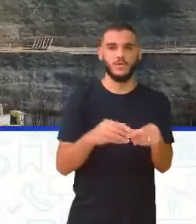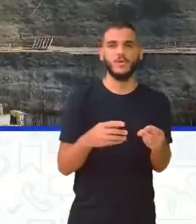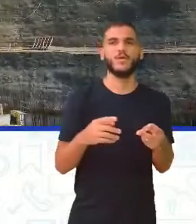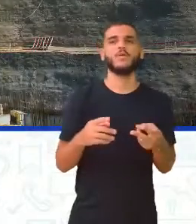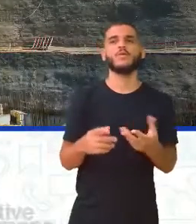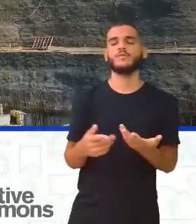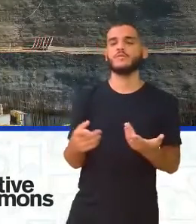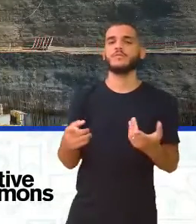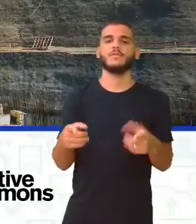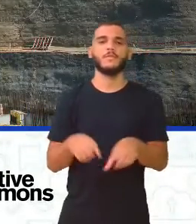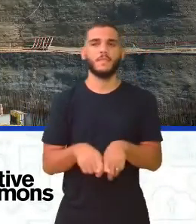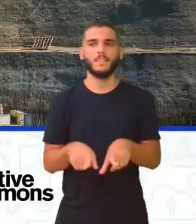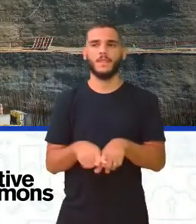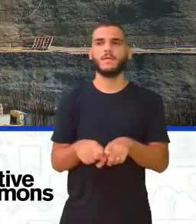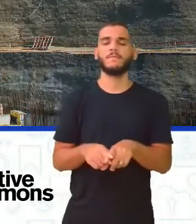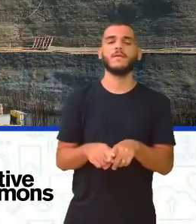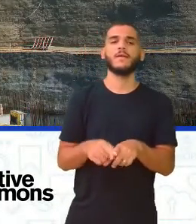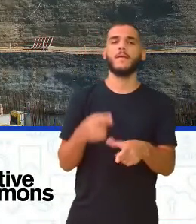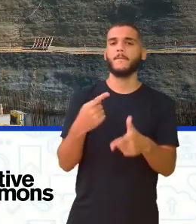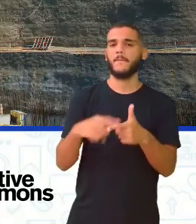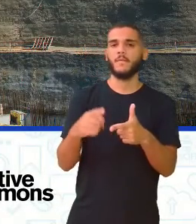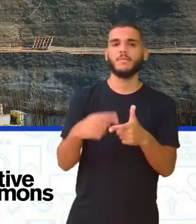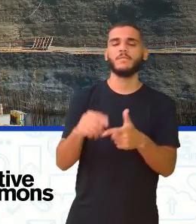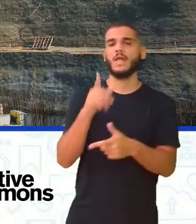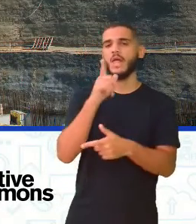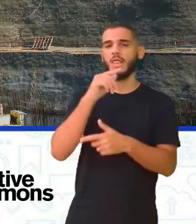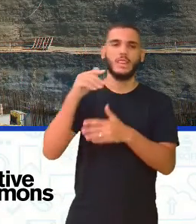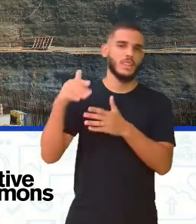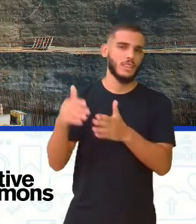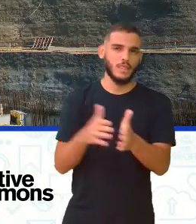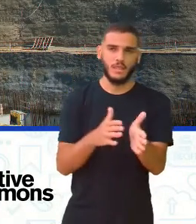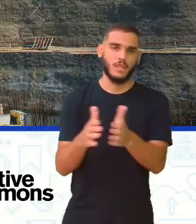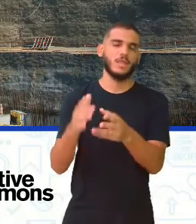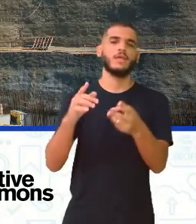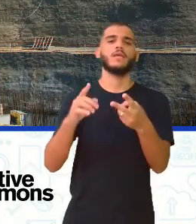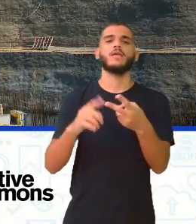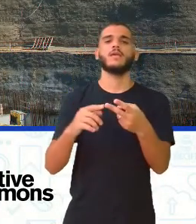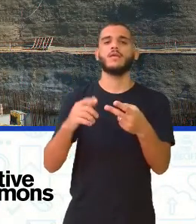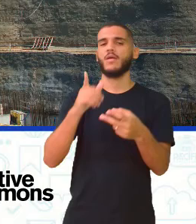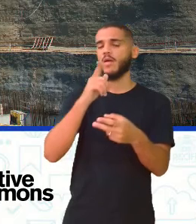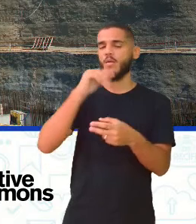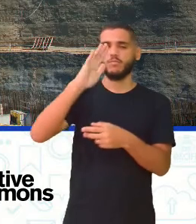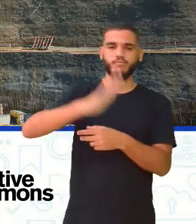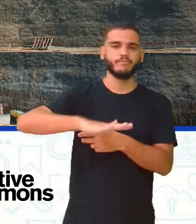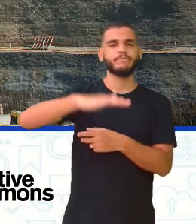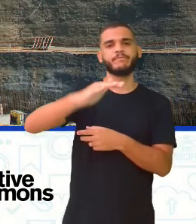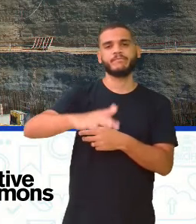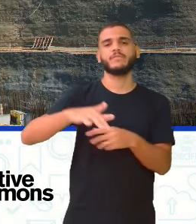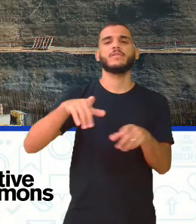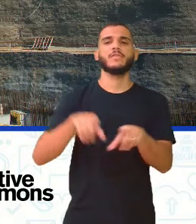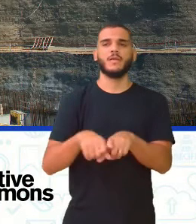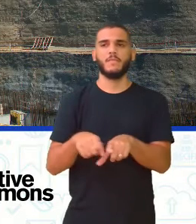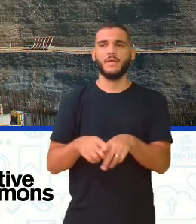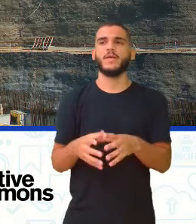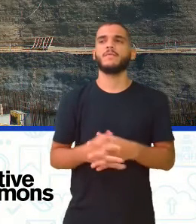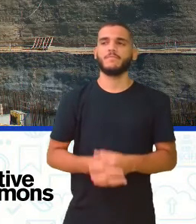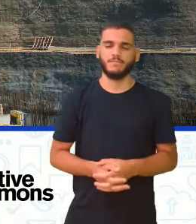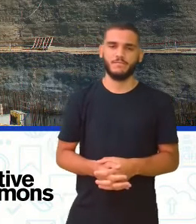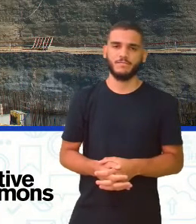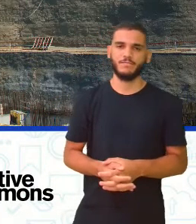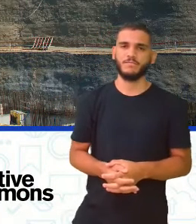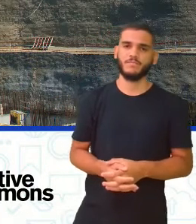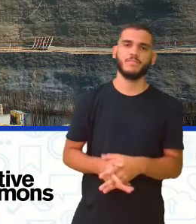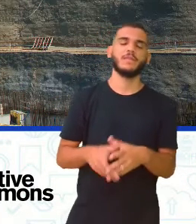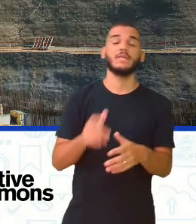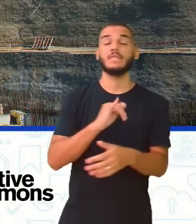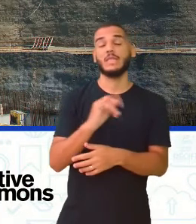oceanos e por aí vai. Então, o que é que ele quer dizer com isso? Se a gente tem um lugar e nós temos ali um